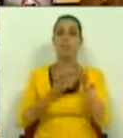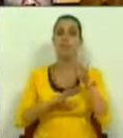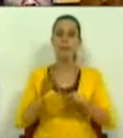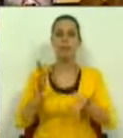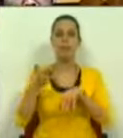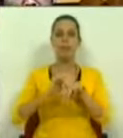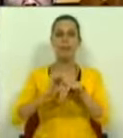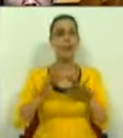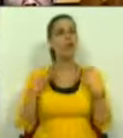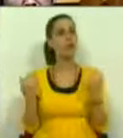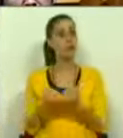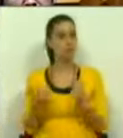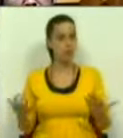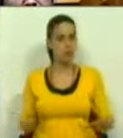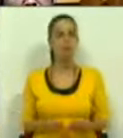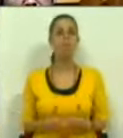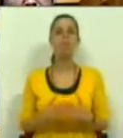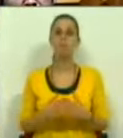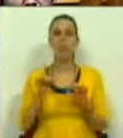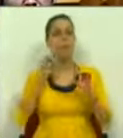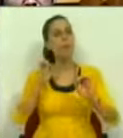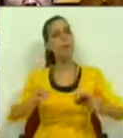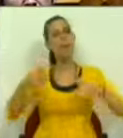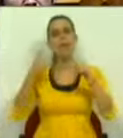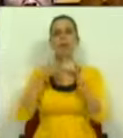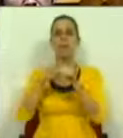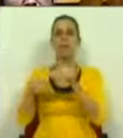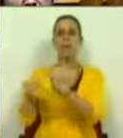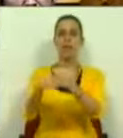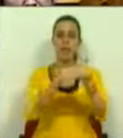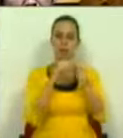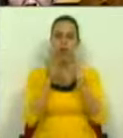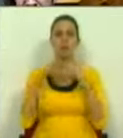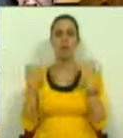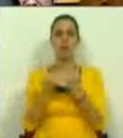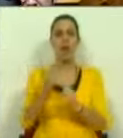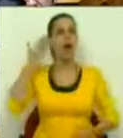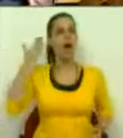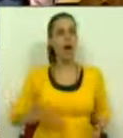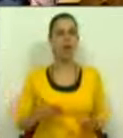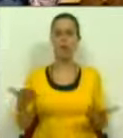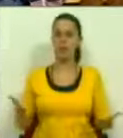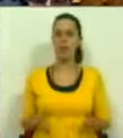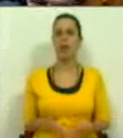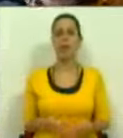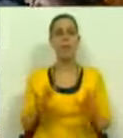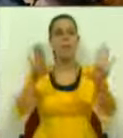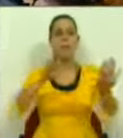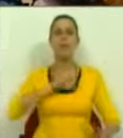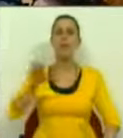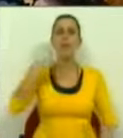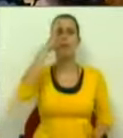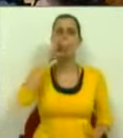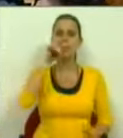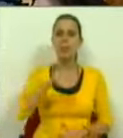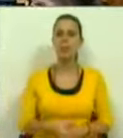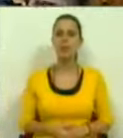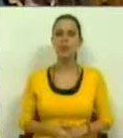com sensibilidade social e seguindo um princípio de equidade social na austeridade. Mas, Sr.